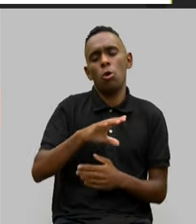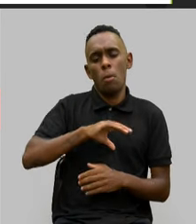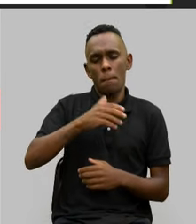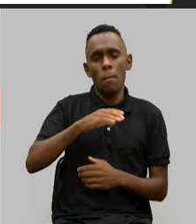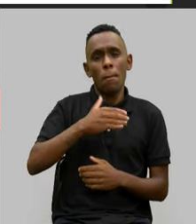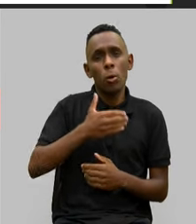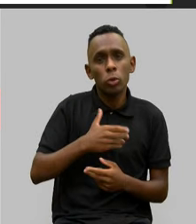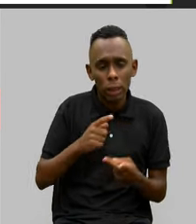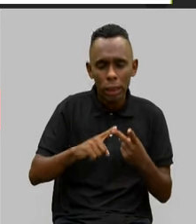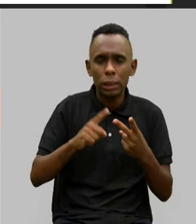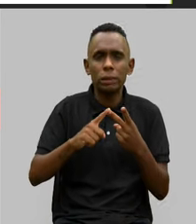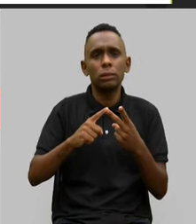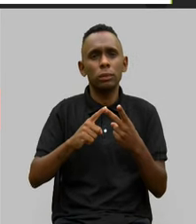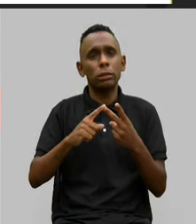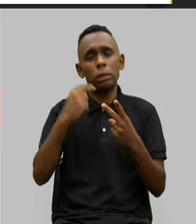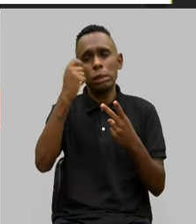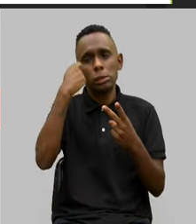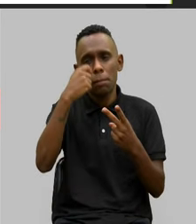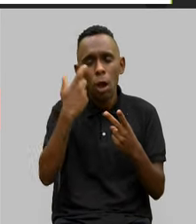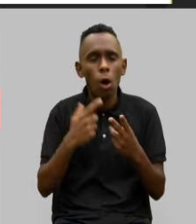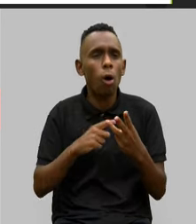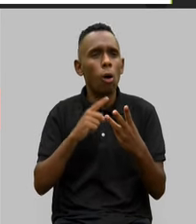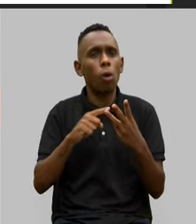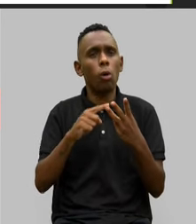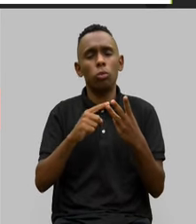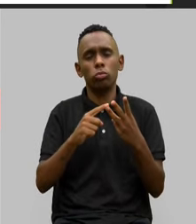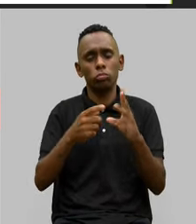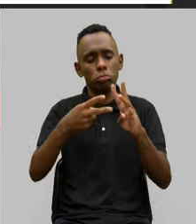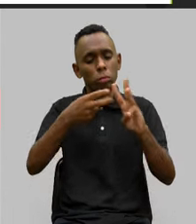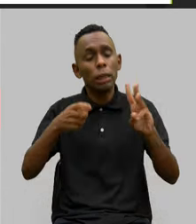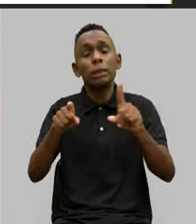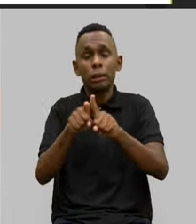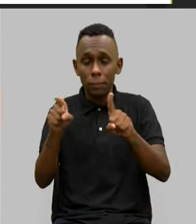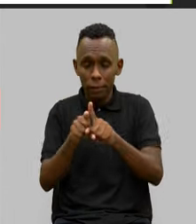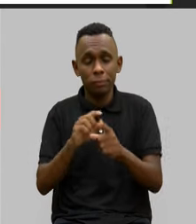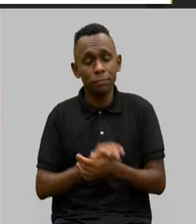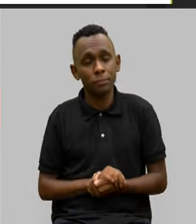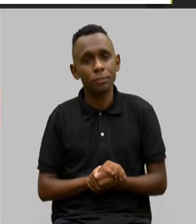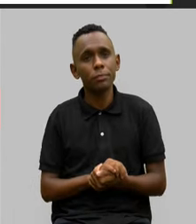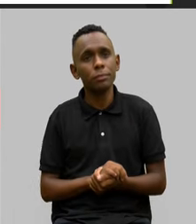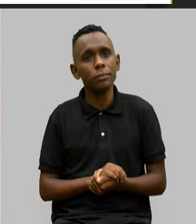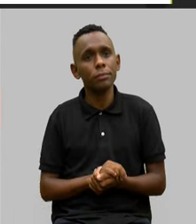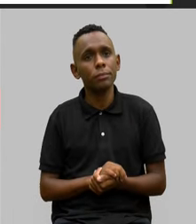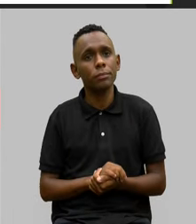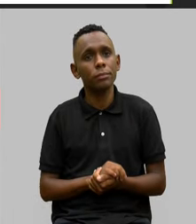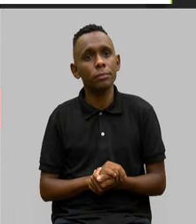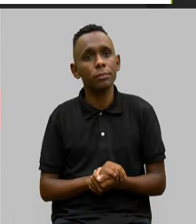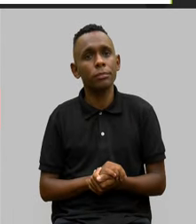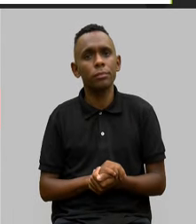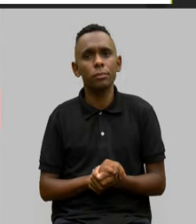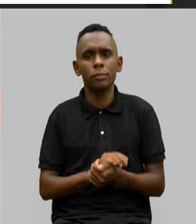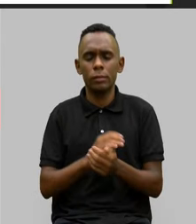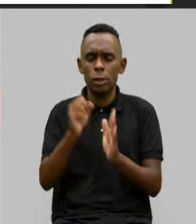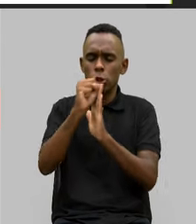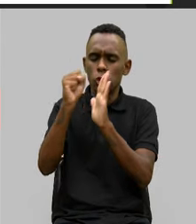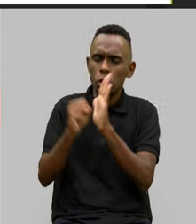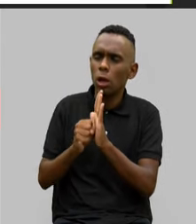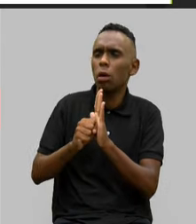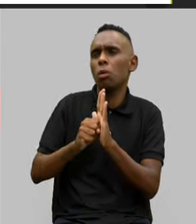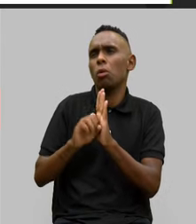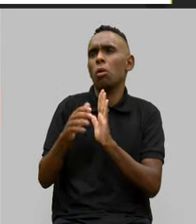Tupi Guarani e este senhor no início do século por volta de